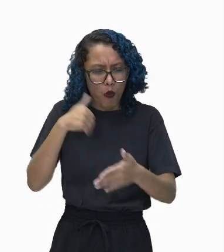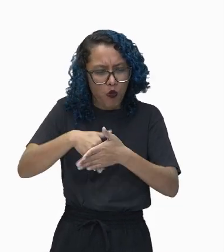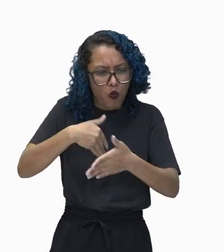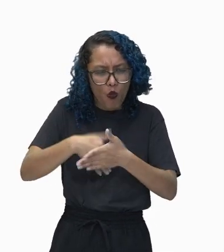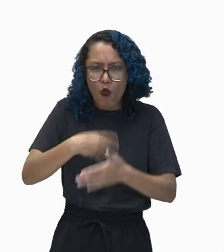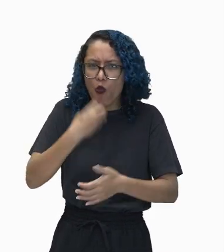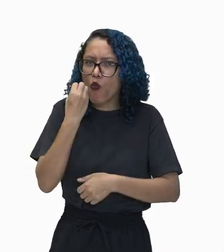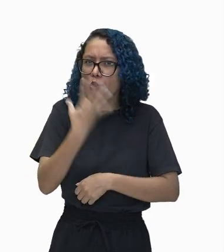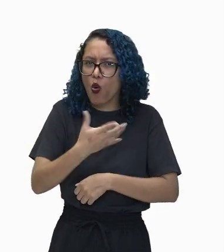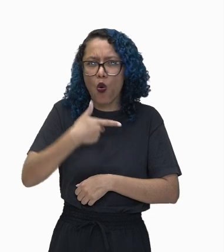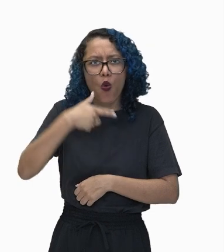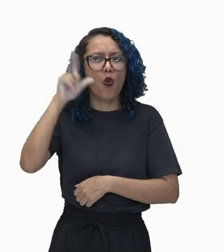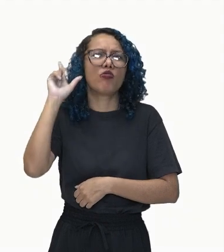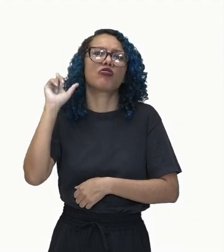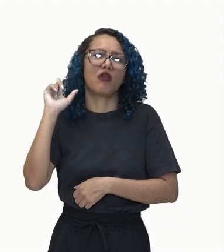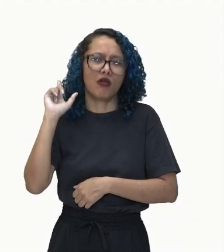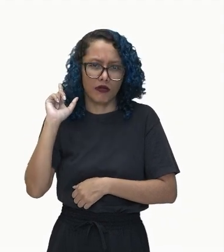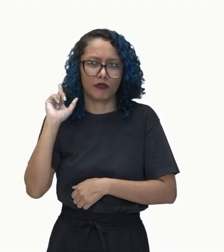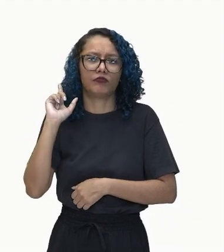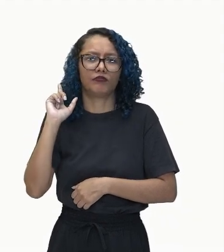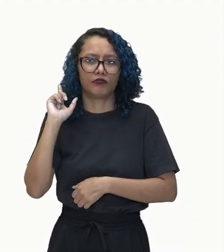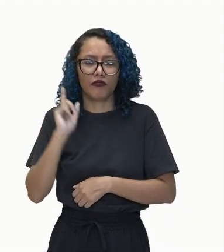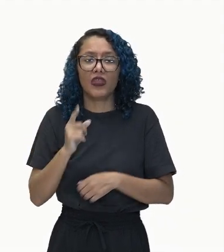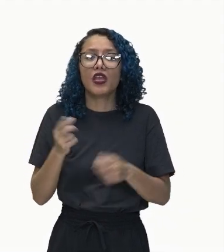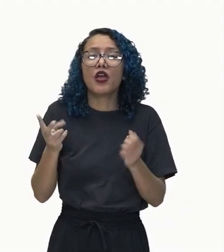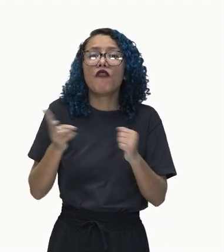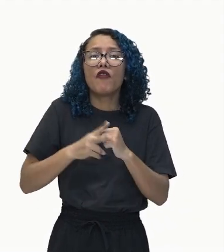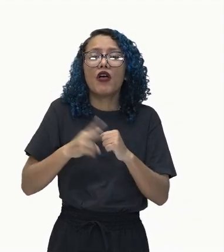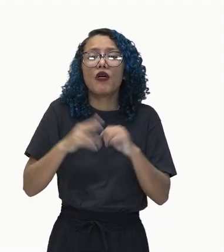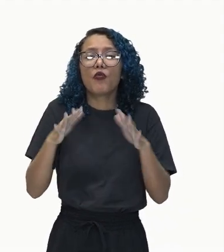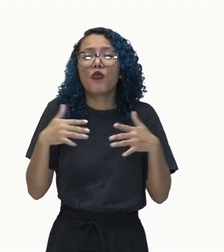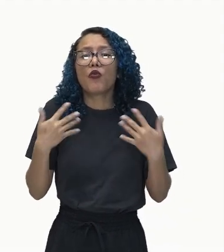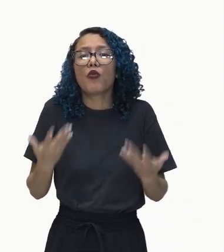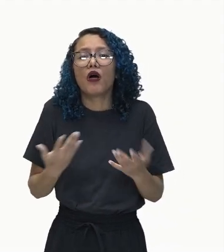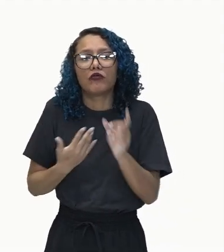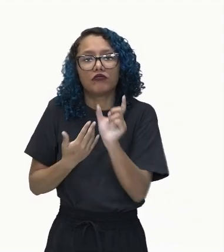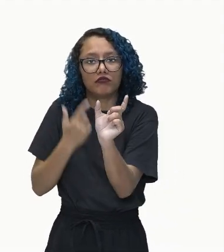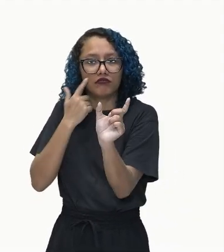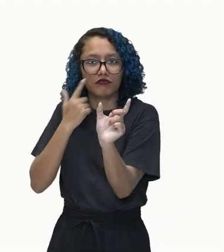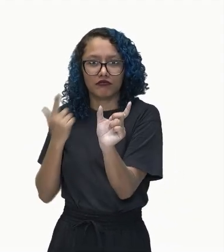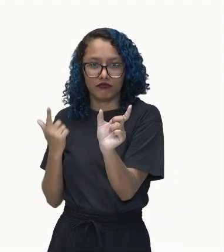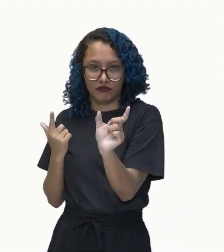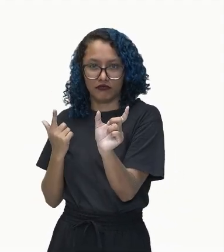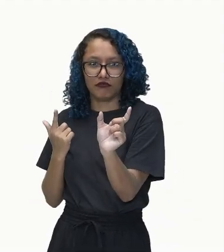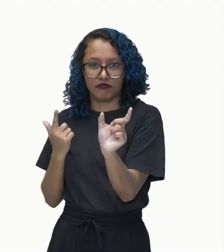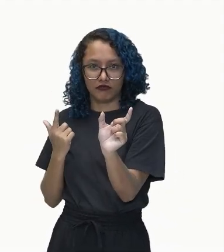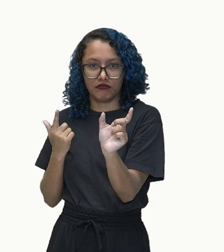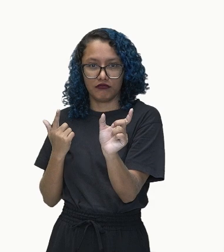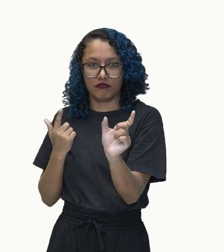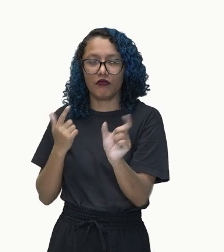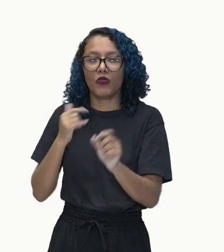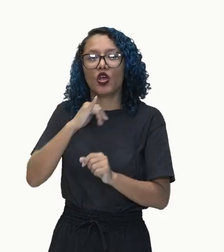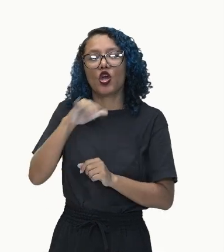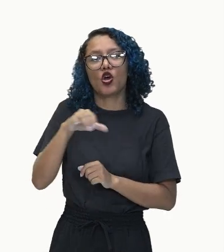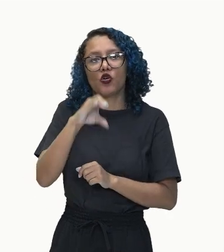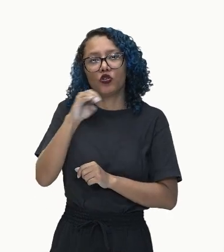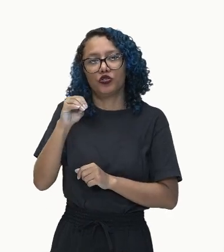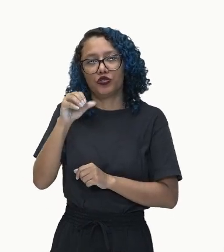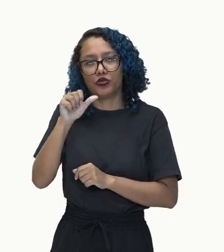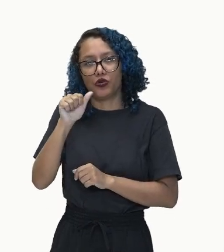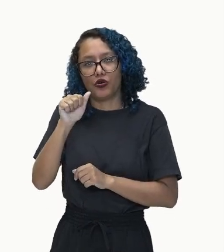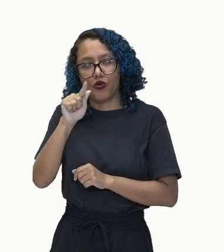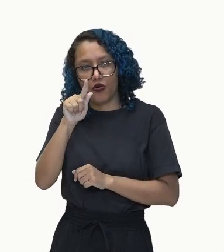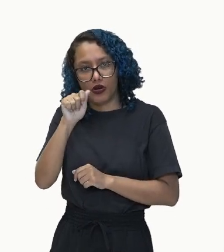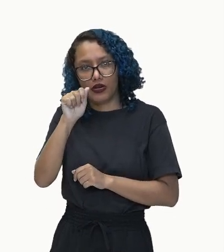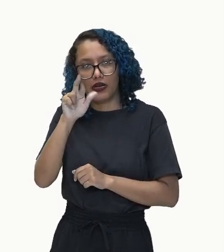aí o verbo. Exatamente, jogaram. Eles jogaram. Eles jogaram. Eles